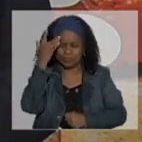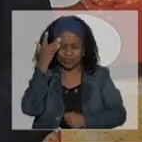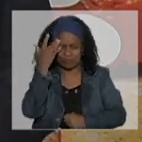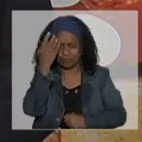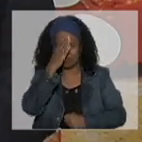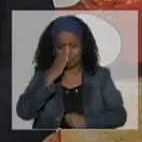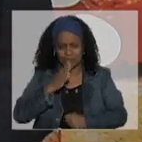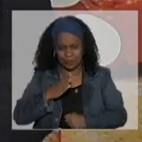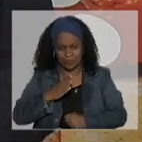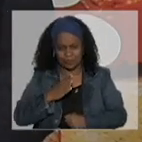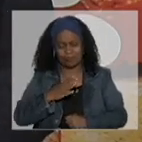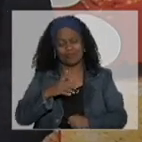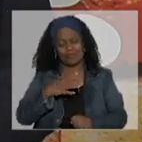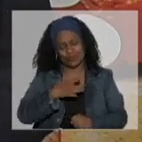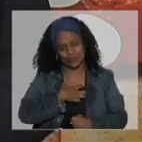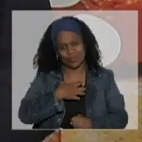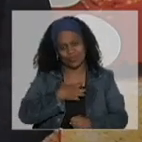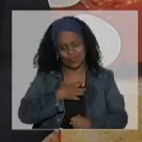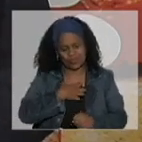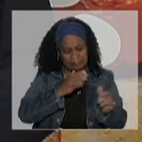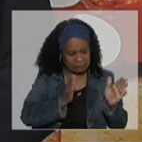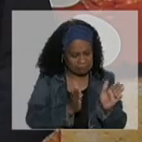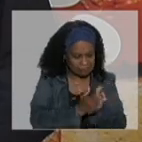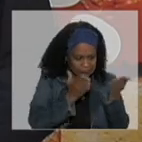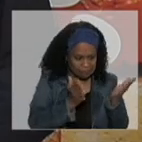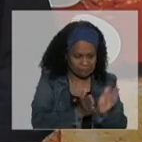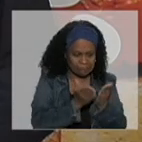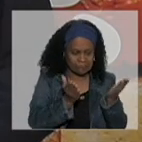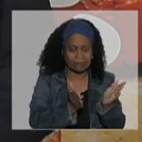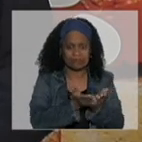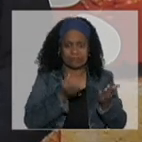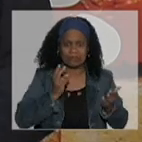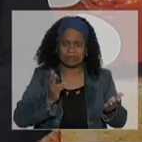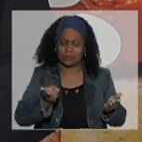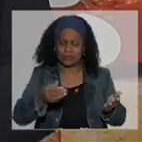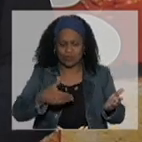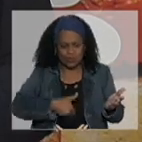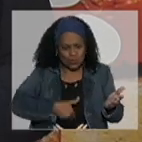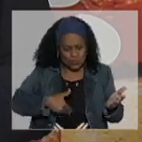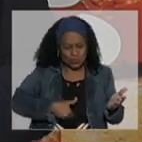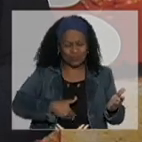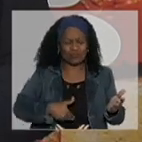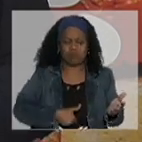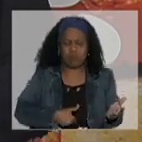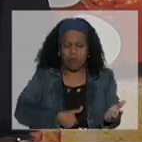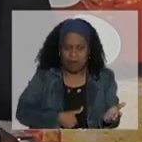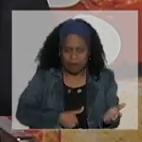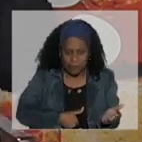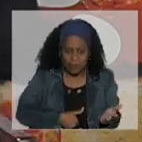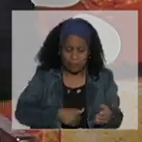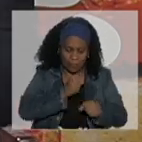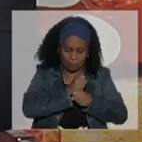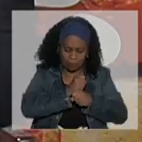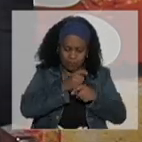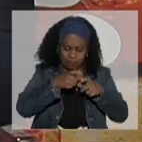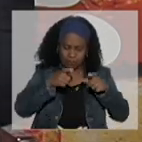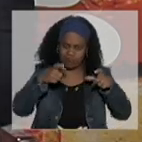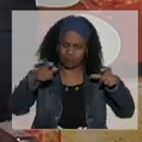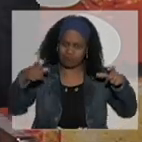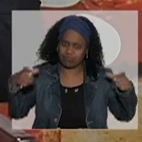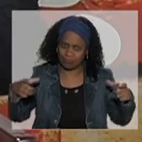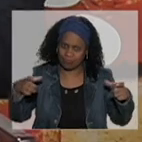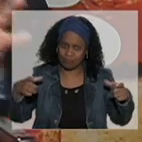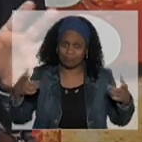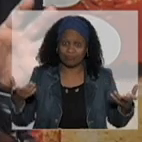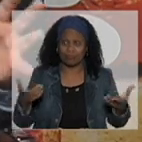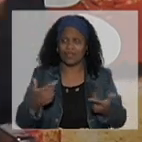brasileiras seguem fmi sendo né diante do do câncer da fome da chave da fome e perigo aumentar ainda mais disse